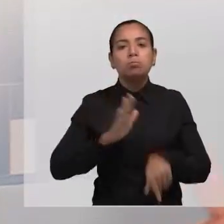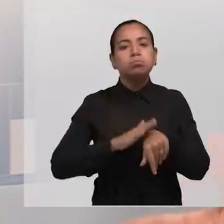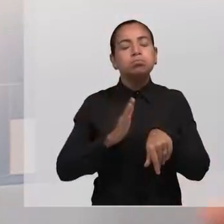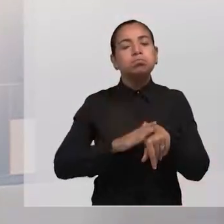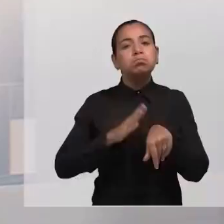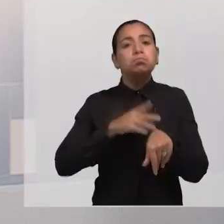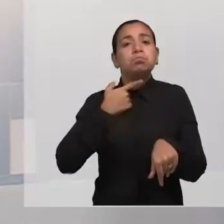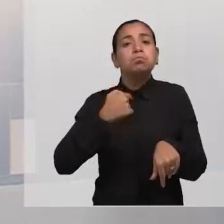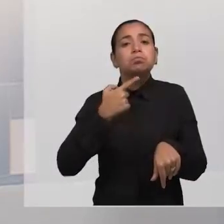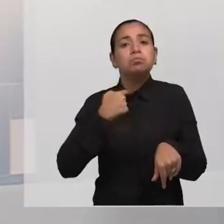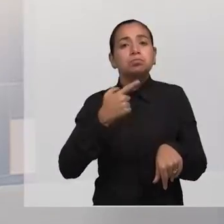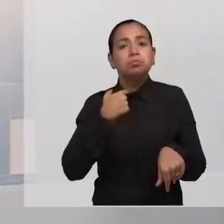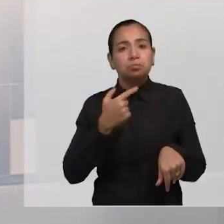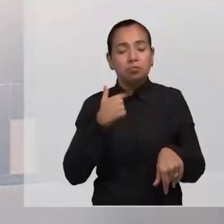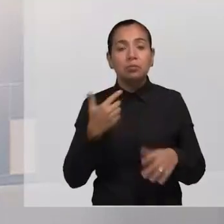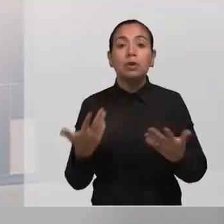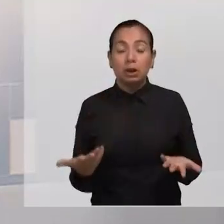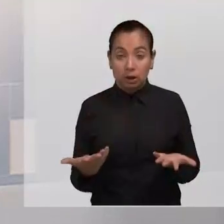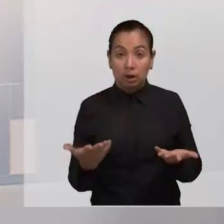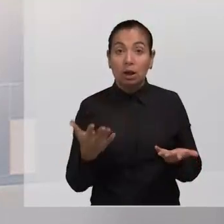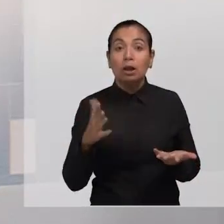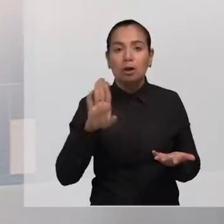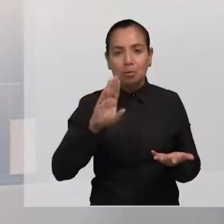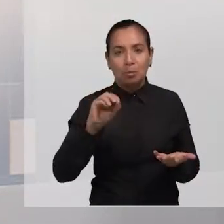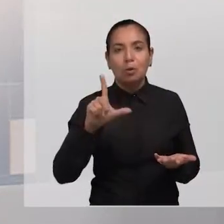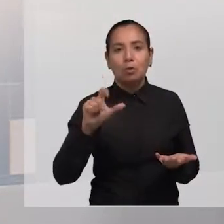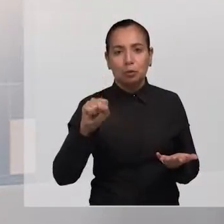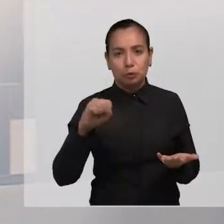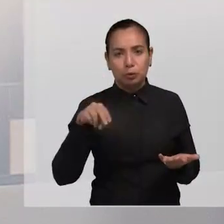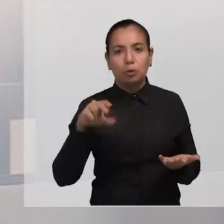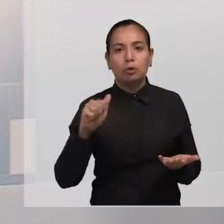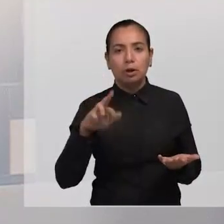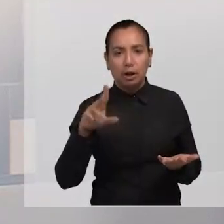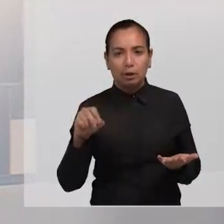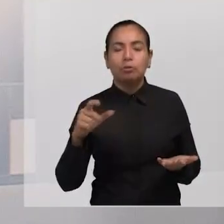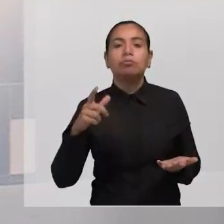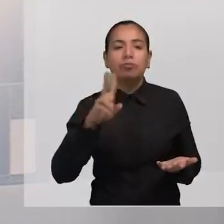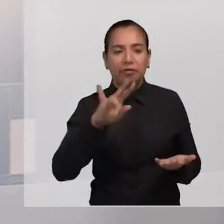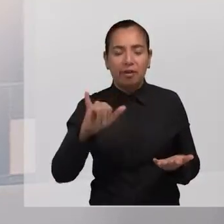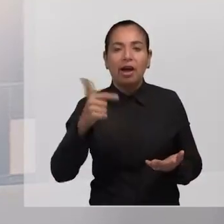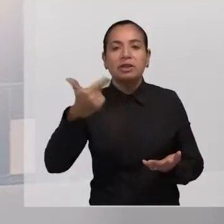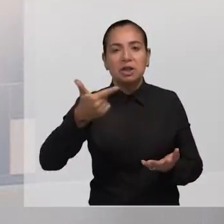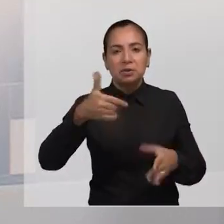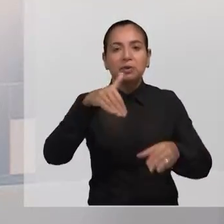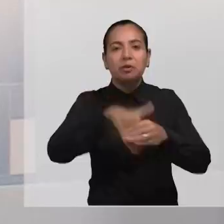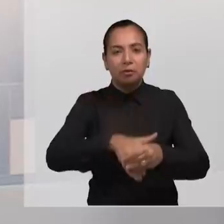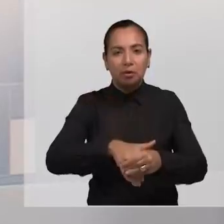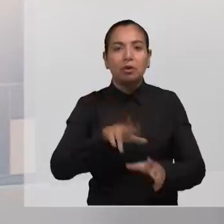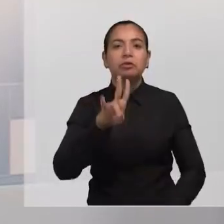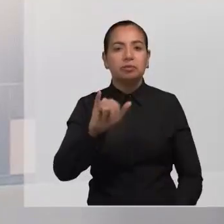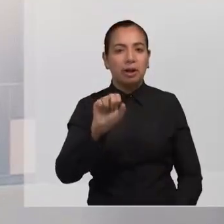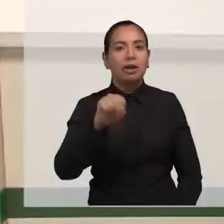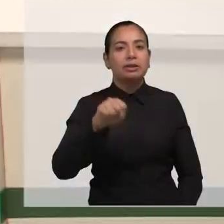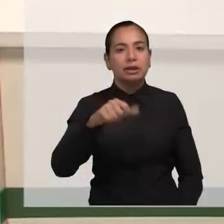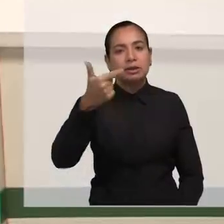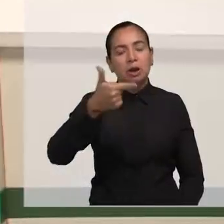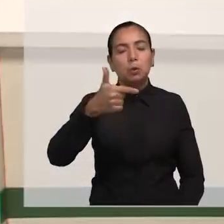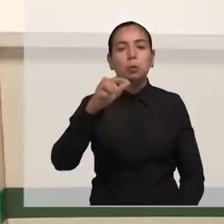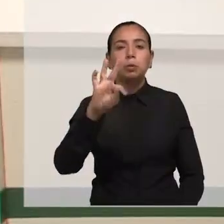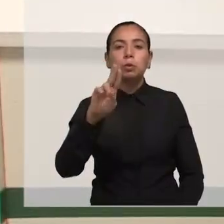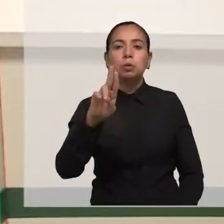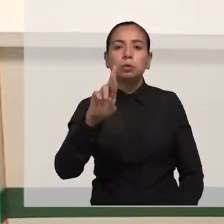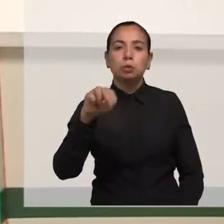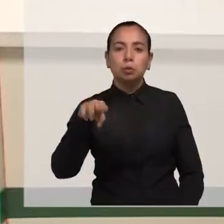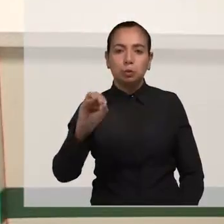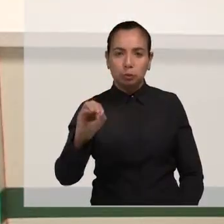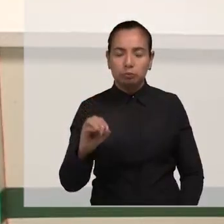você fez. Então, eu acho que o Bolsonaro, sim, o Bolsonaro já está no segundo turno, na minha avaliação. Sabendo disso, por isso que ele se calou, né, Luiz? E um